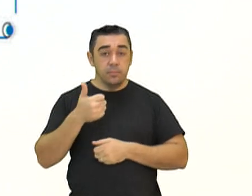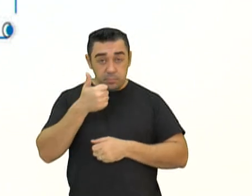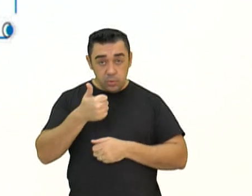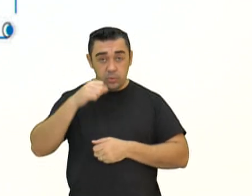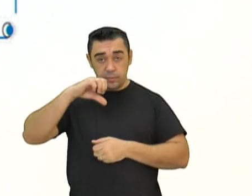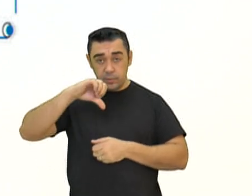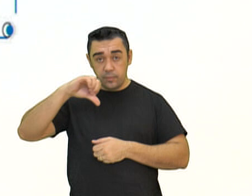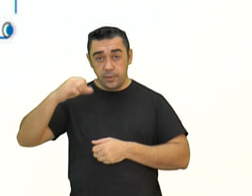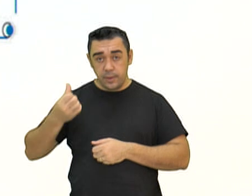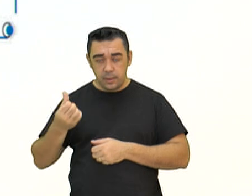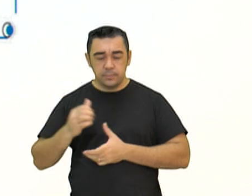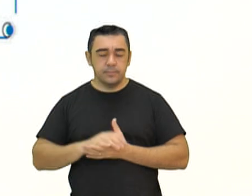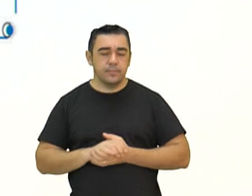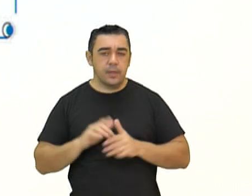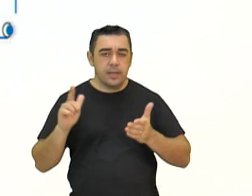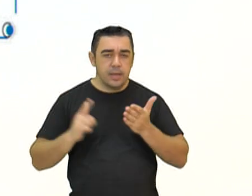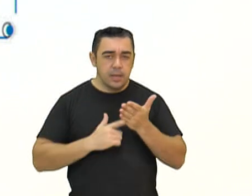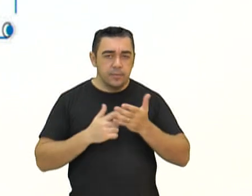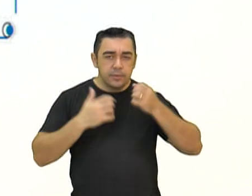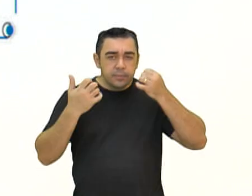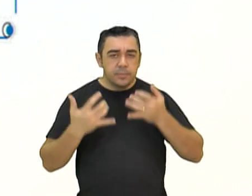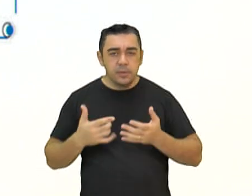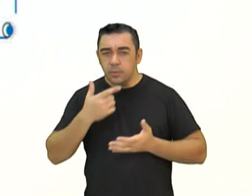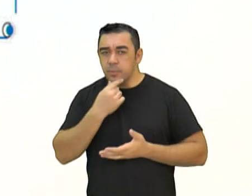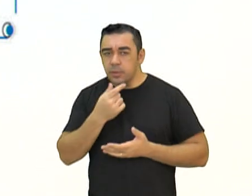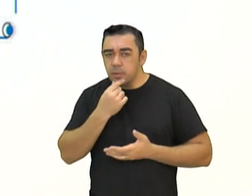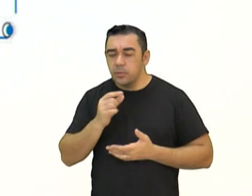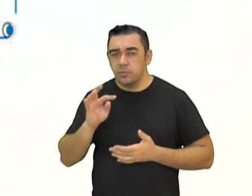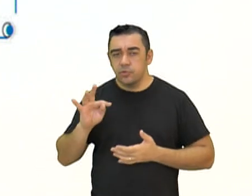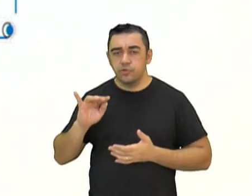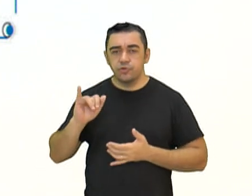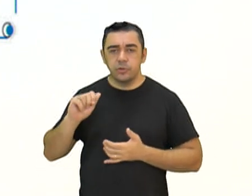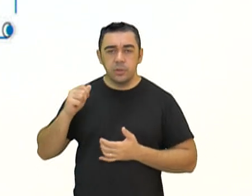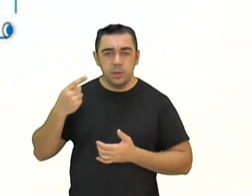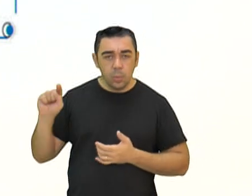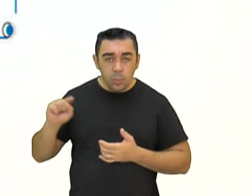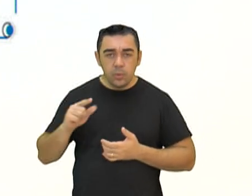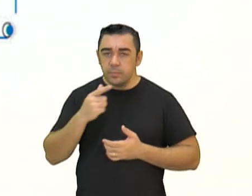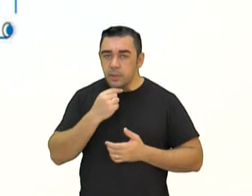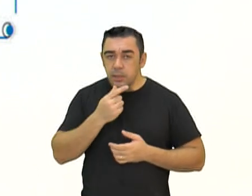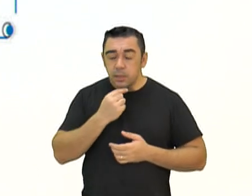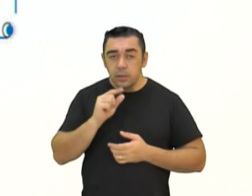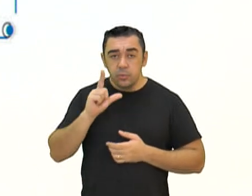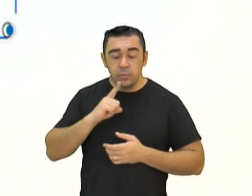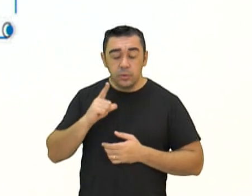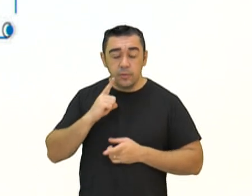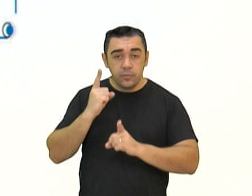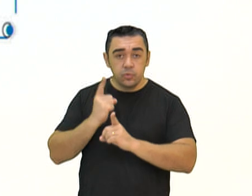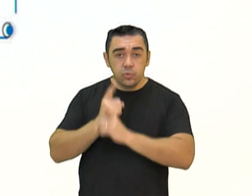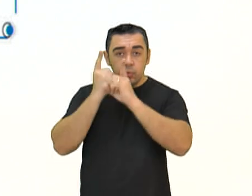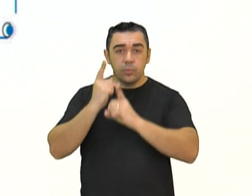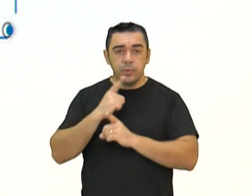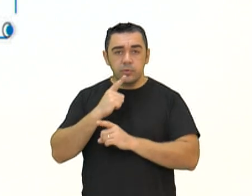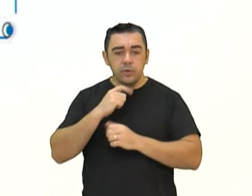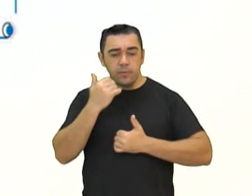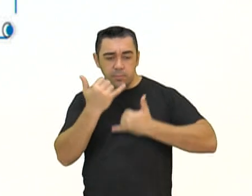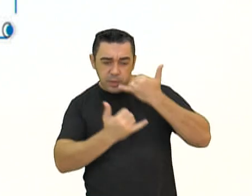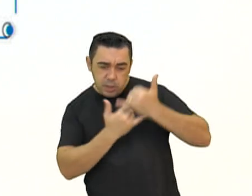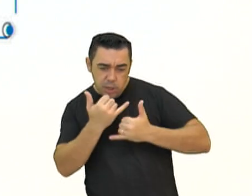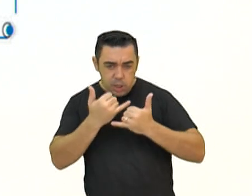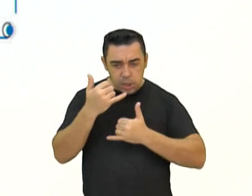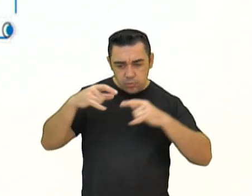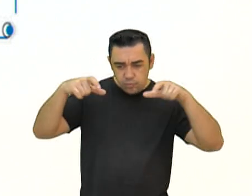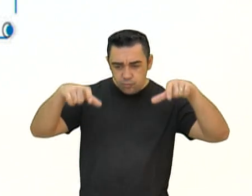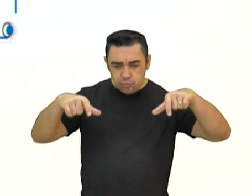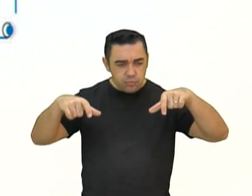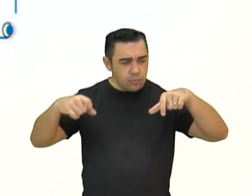1996. Então diz assim: o livro narra a história de Tião, garoto descoberto por um olheiro quando jogava uma pelada em campo de várzea